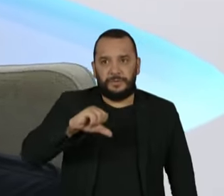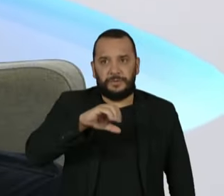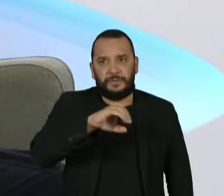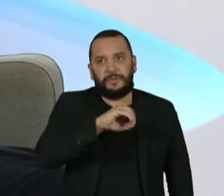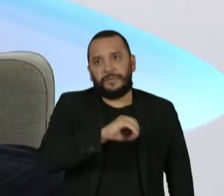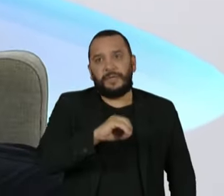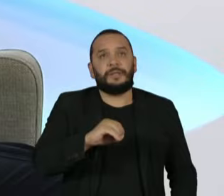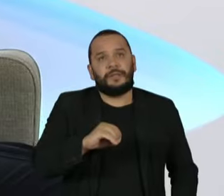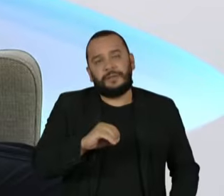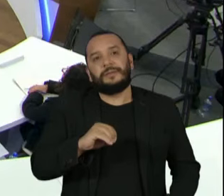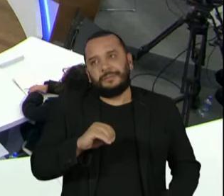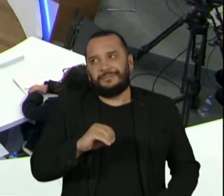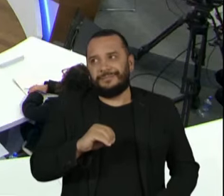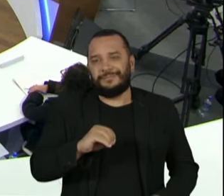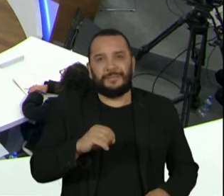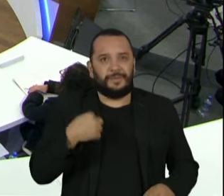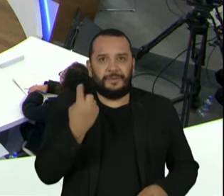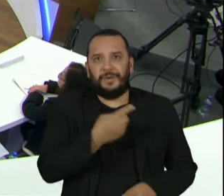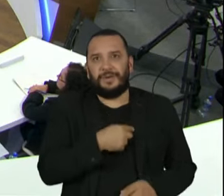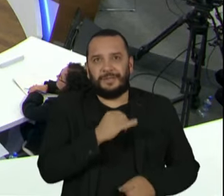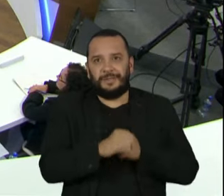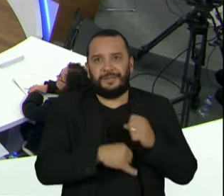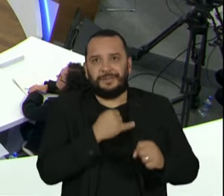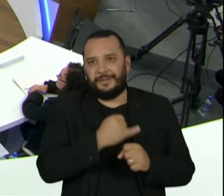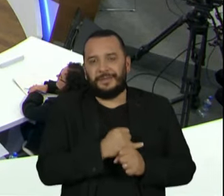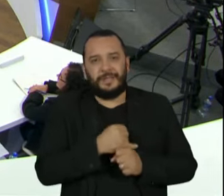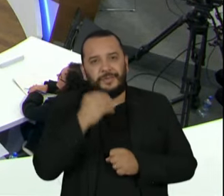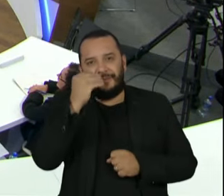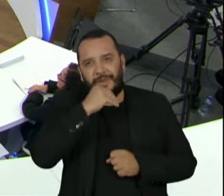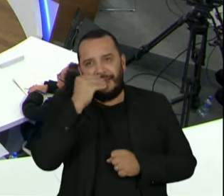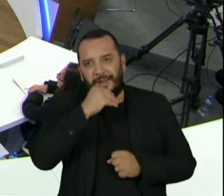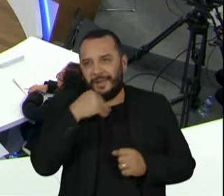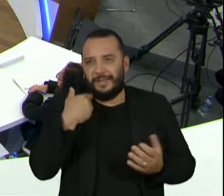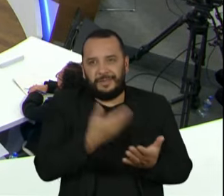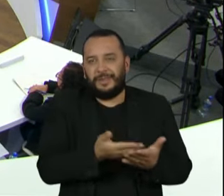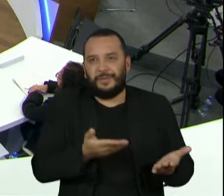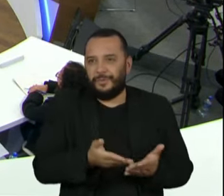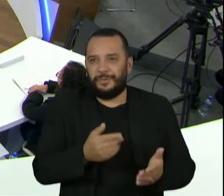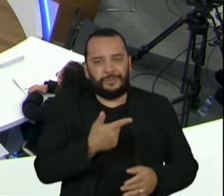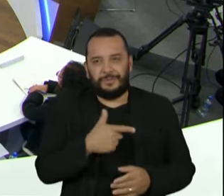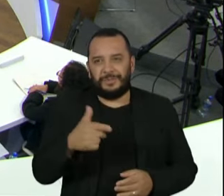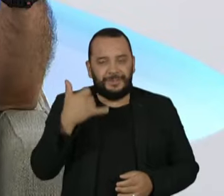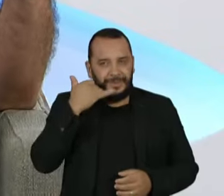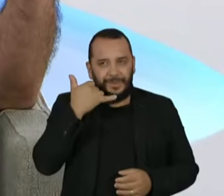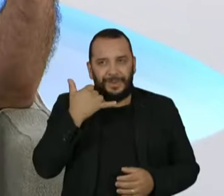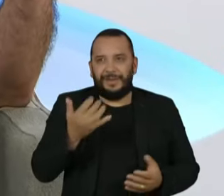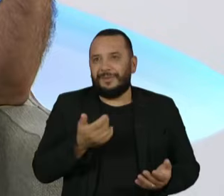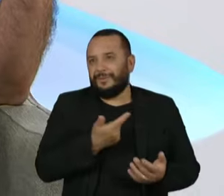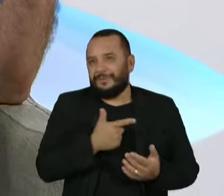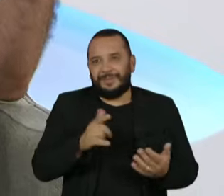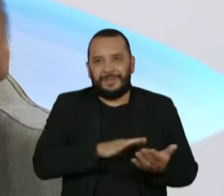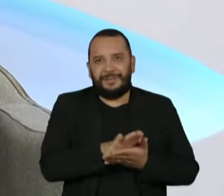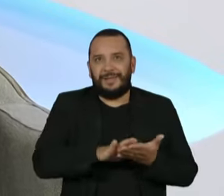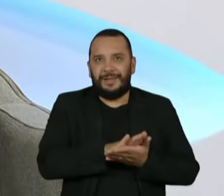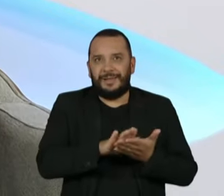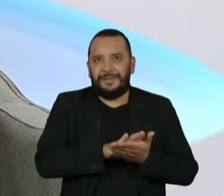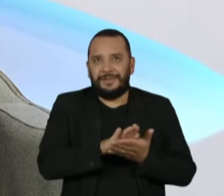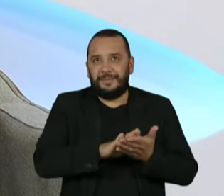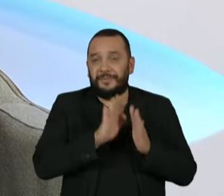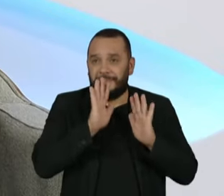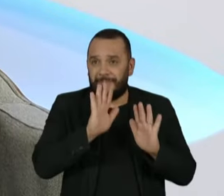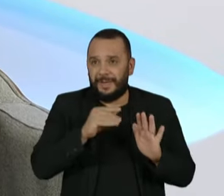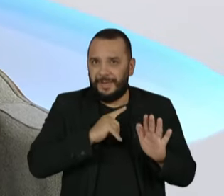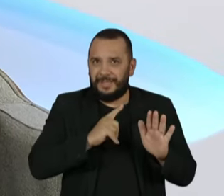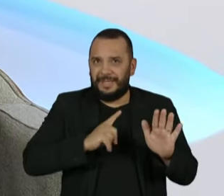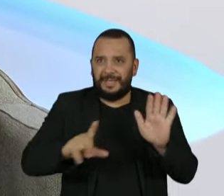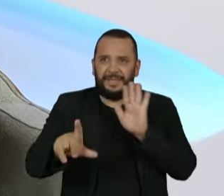discada no Brasil até hoje certo então internet escada não tem smartphone não tem nada disso Então o que foi que você fez você demoliu